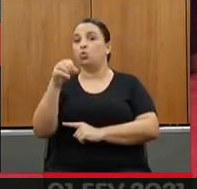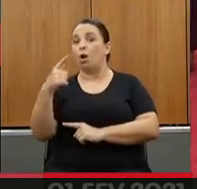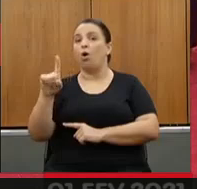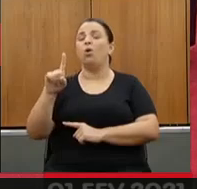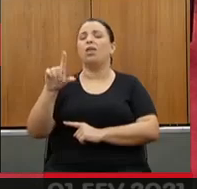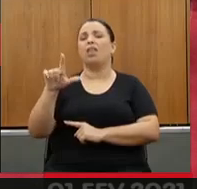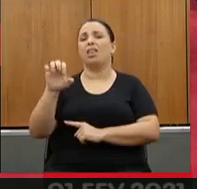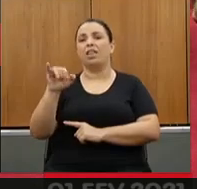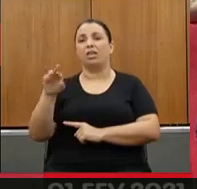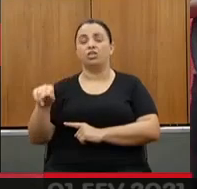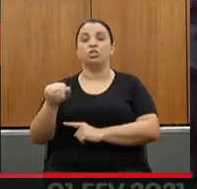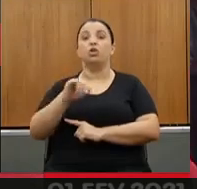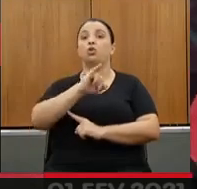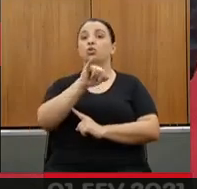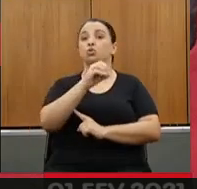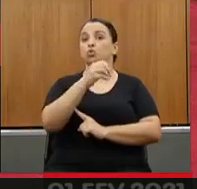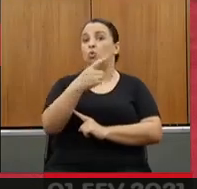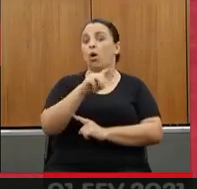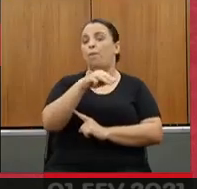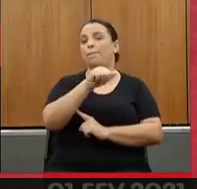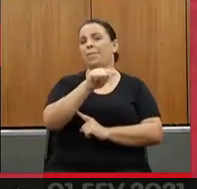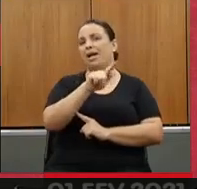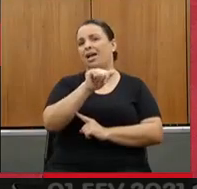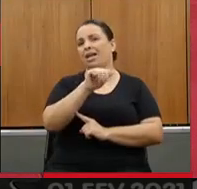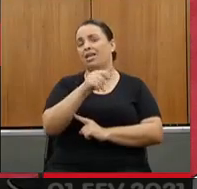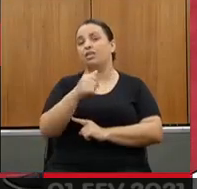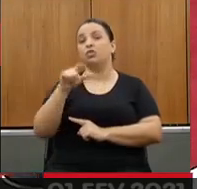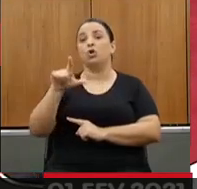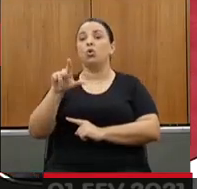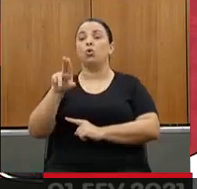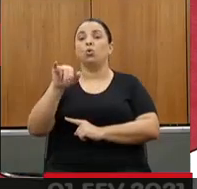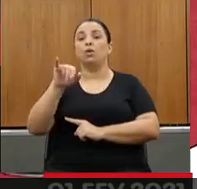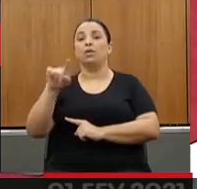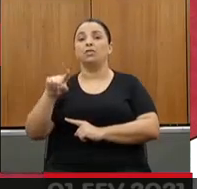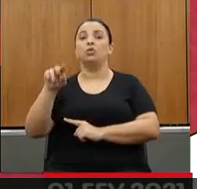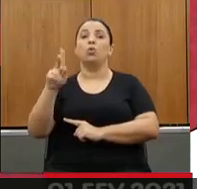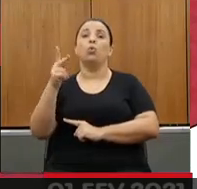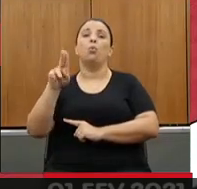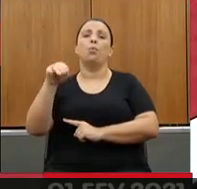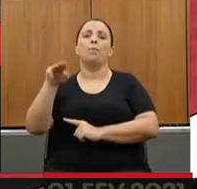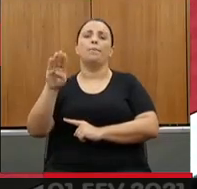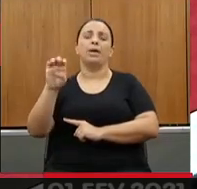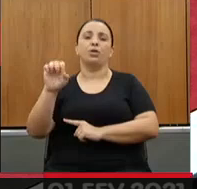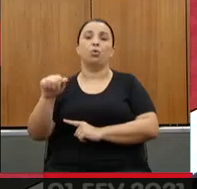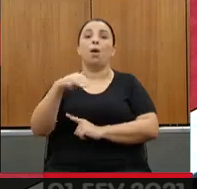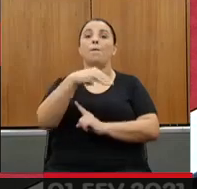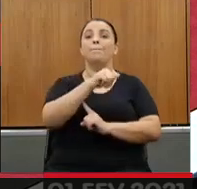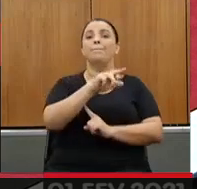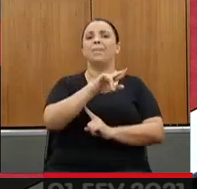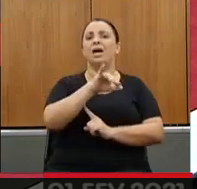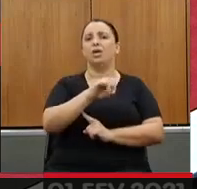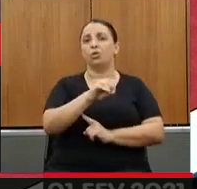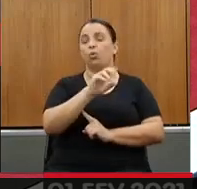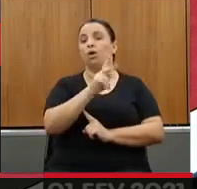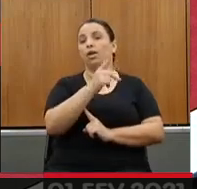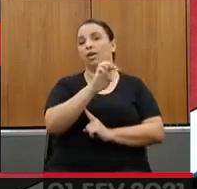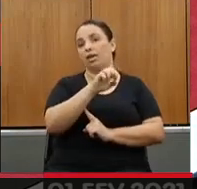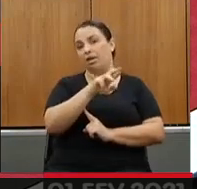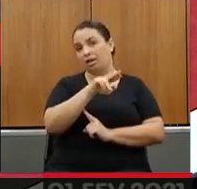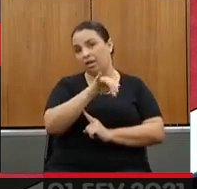João Magalhães, Luiz Humberto Carneiro, Mário Henrique Caixa, Marquinho